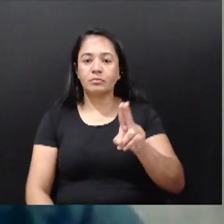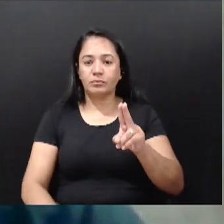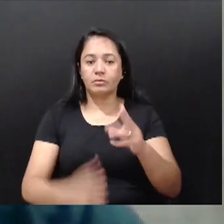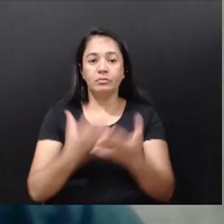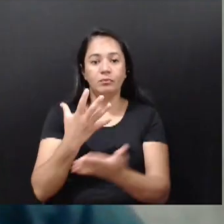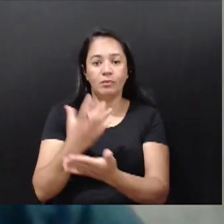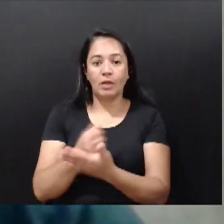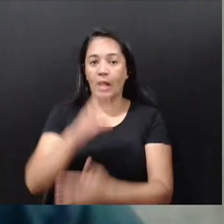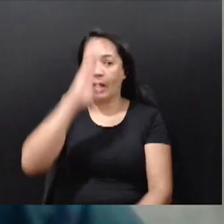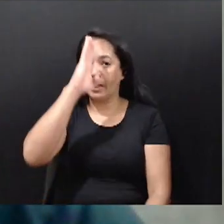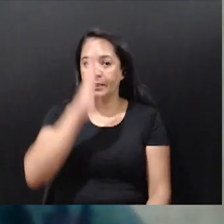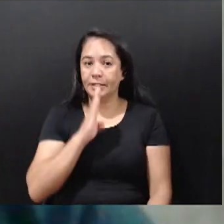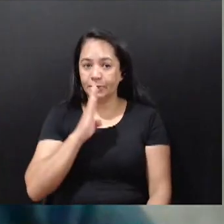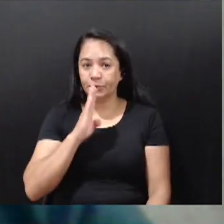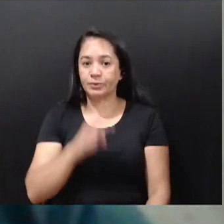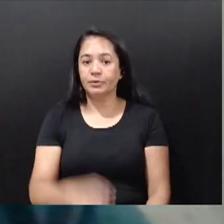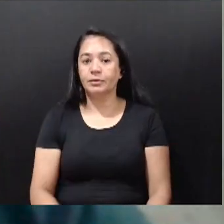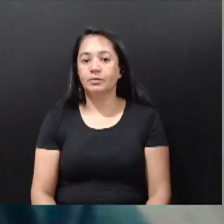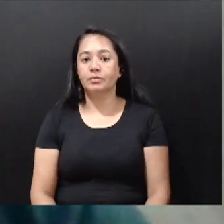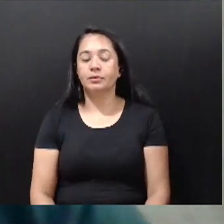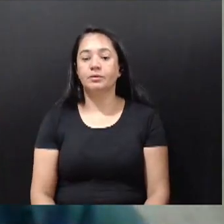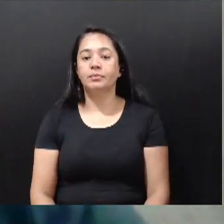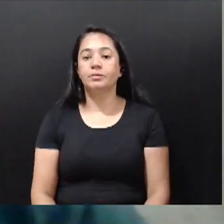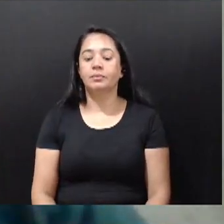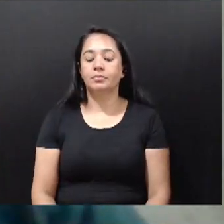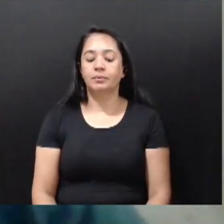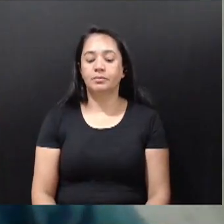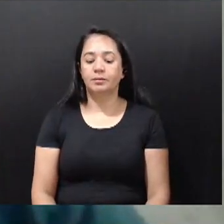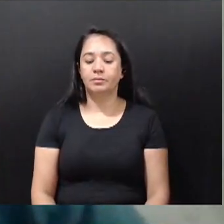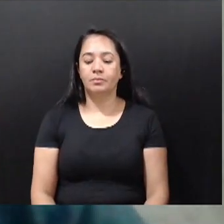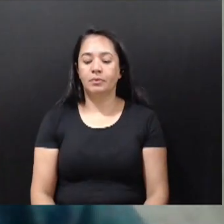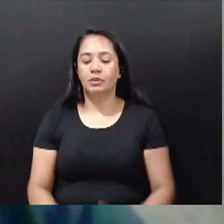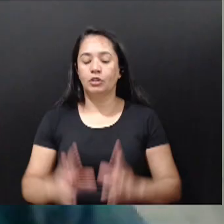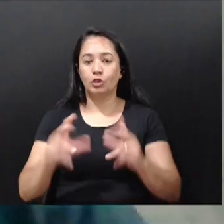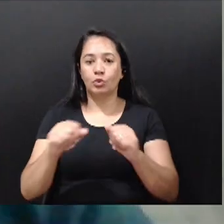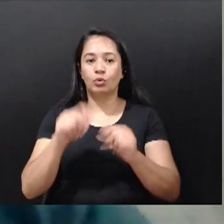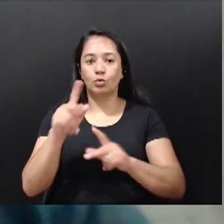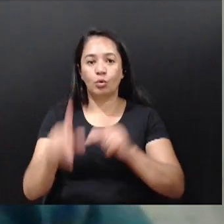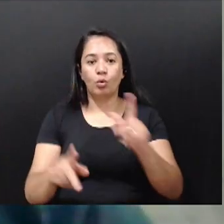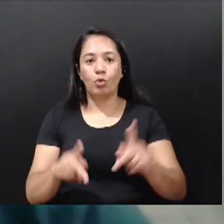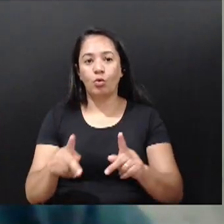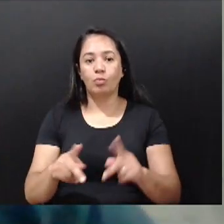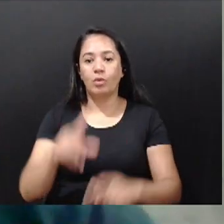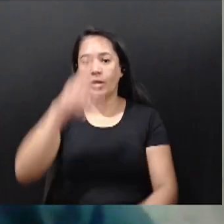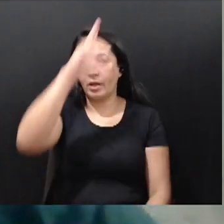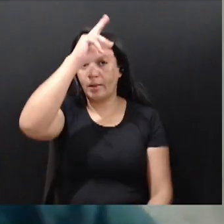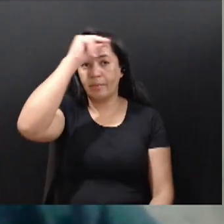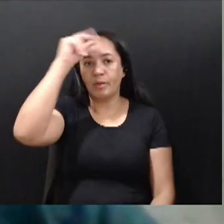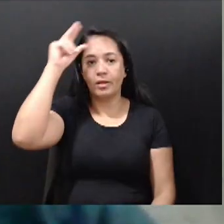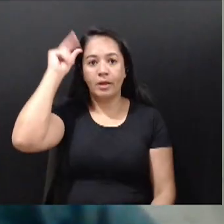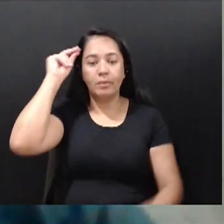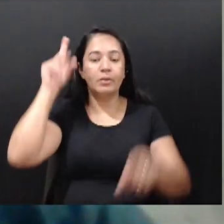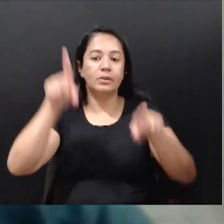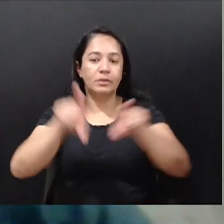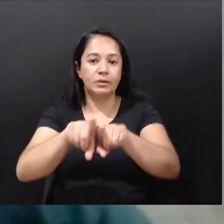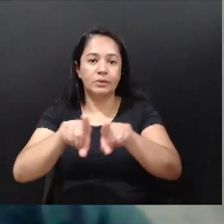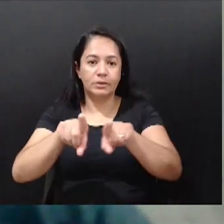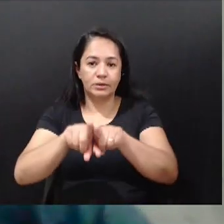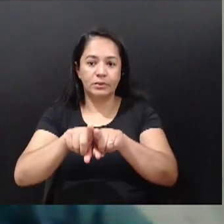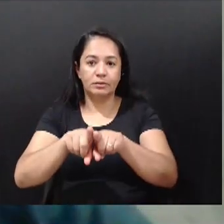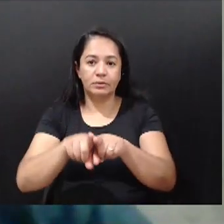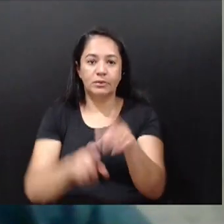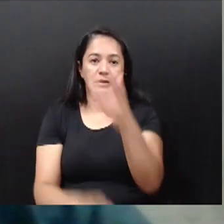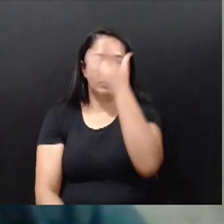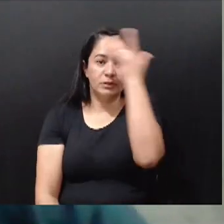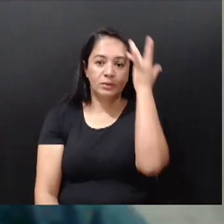né, o aplicativo ele vai ser gratuito para toda a população e para a prefeitura também, e o pessoal da Secretaria do Meio